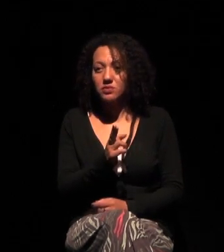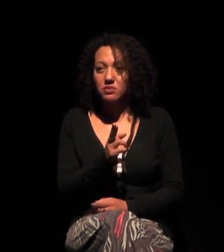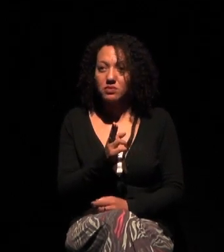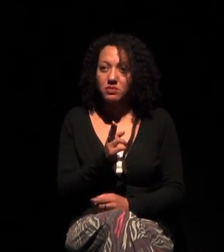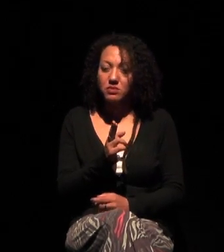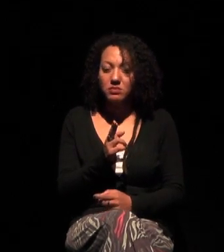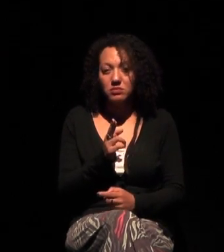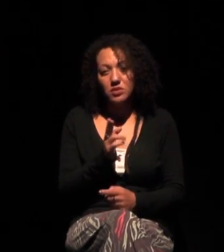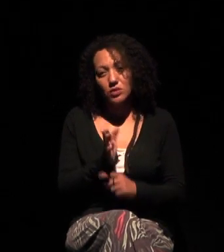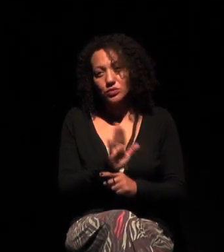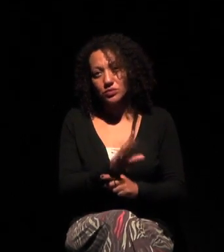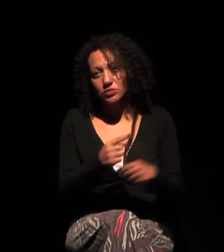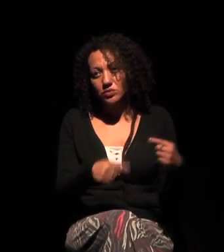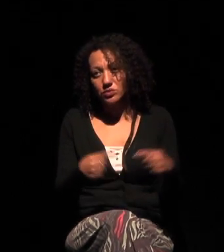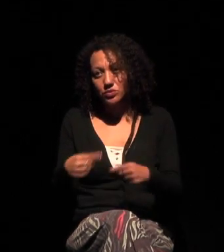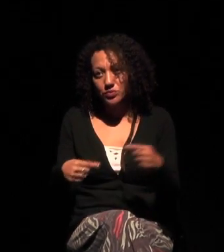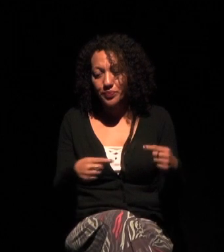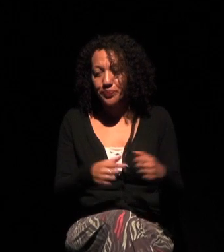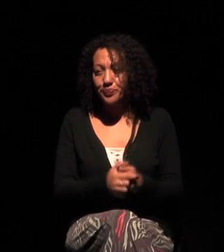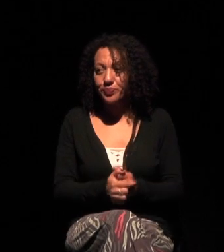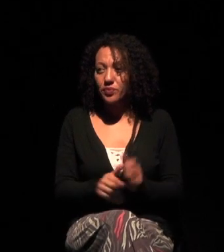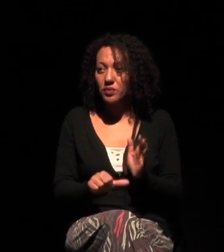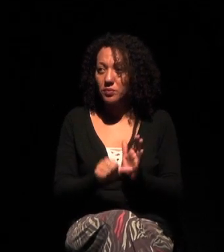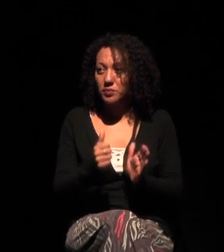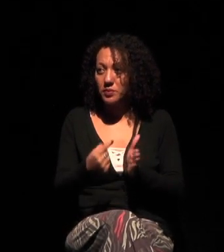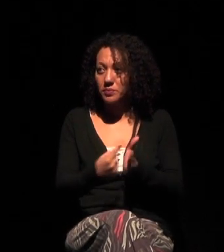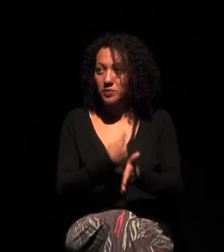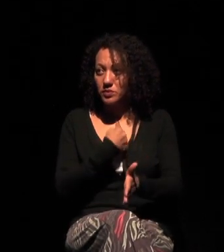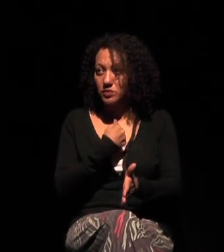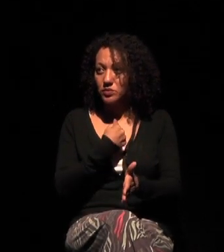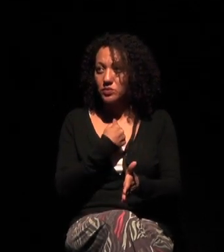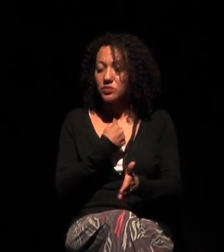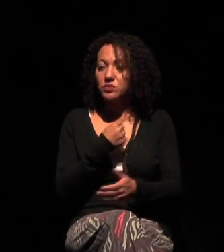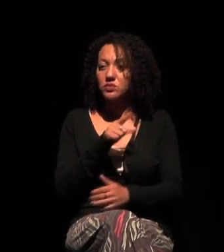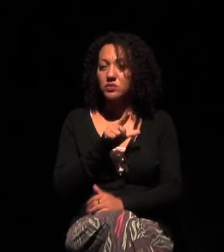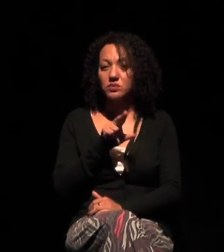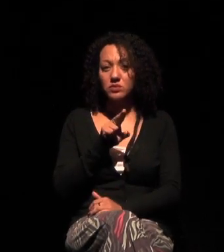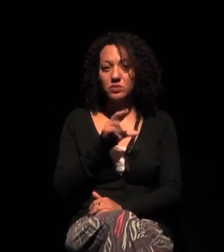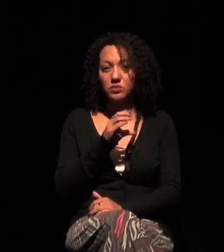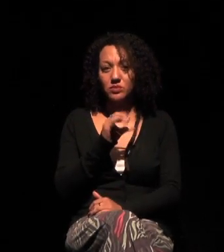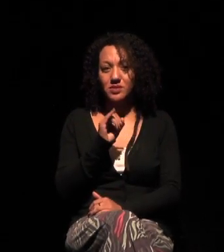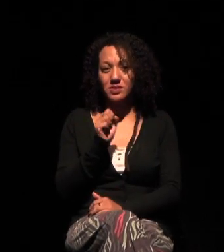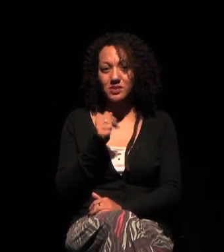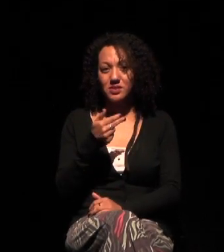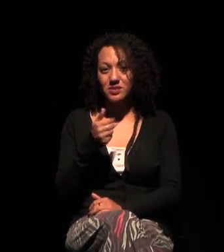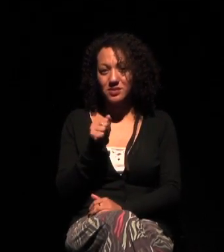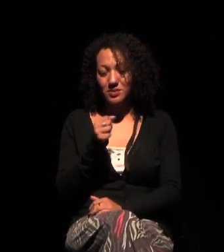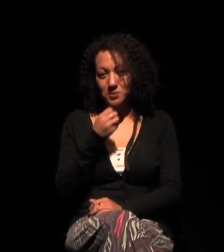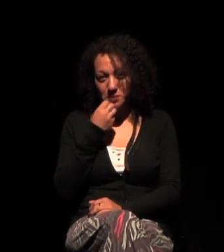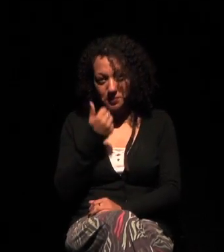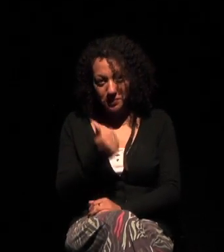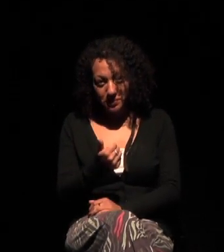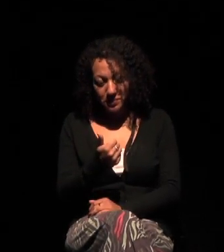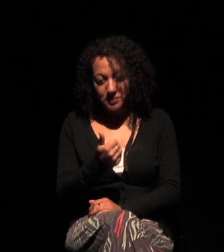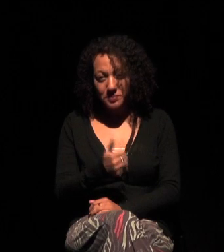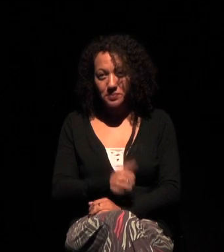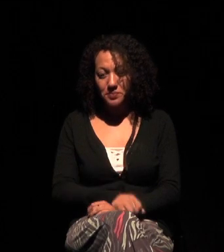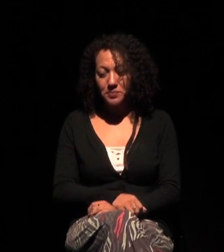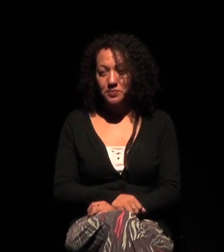profissão a primeira pergunta é do sena é